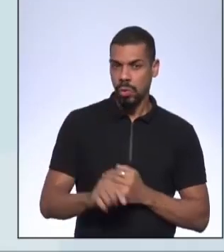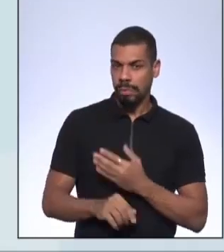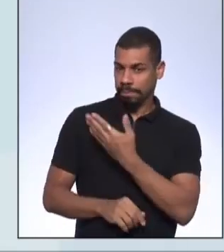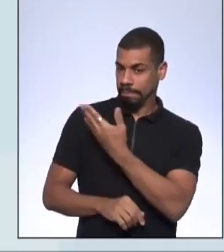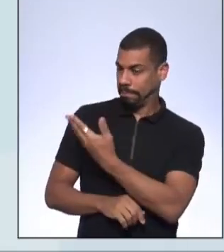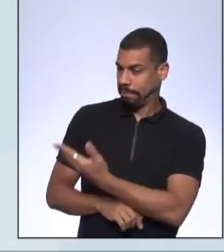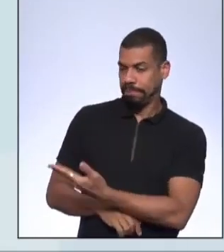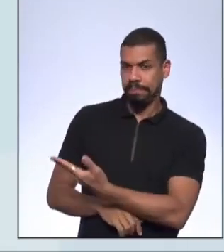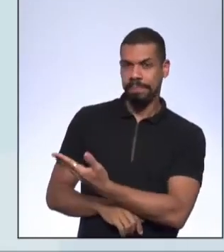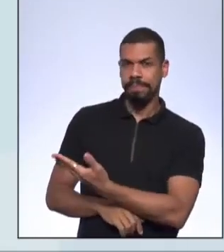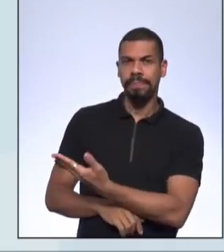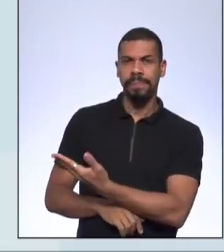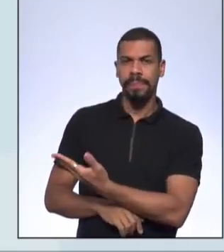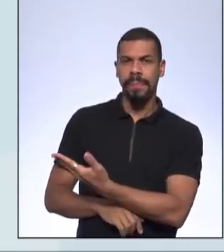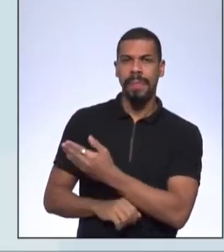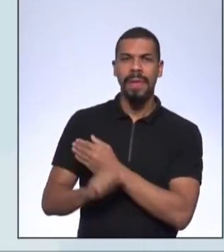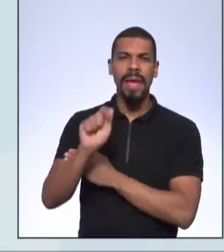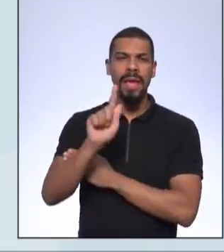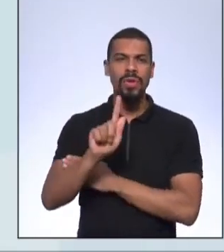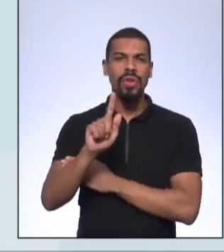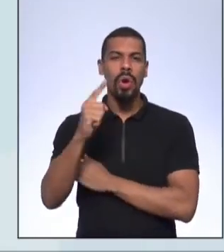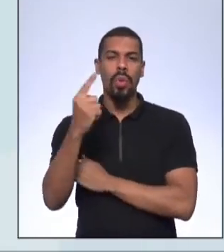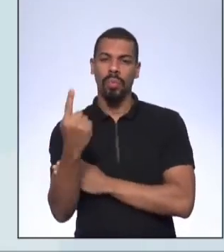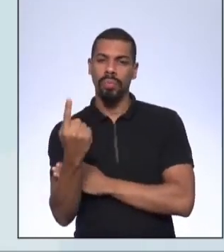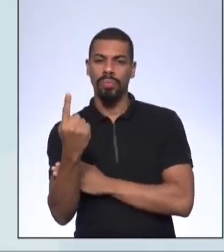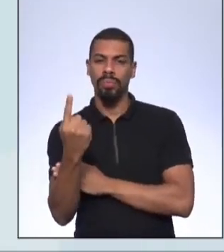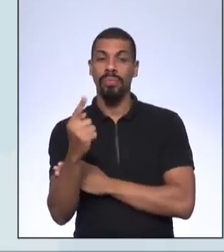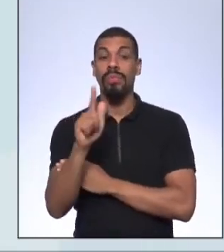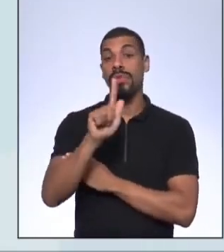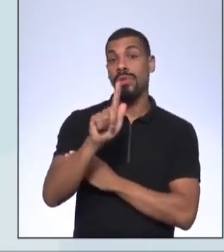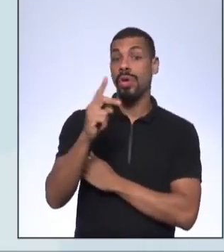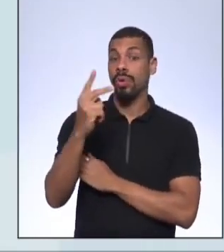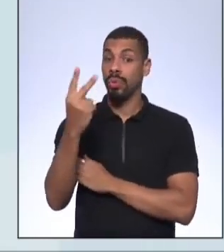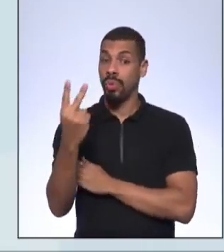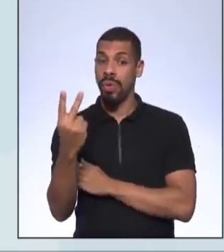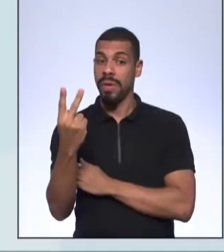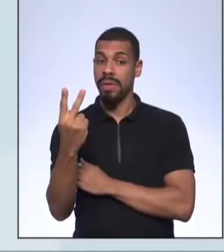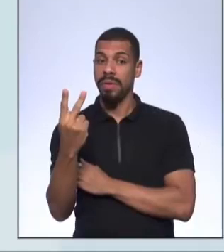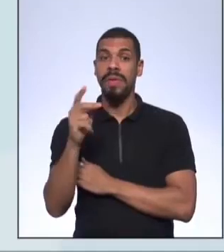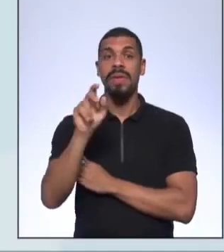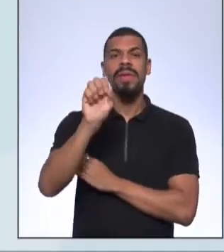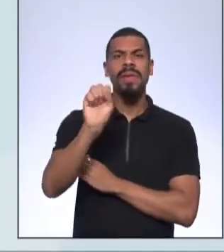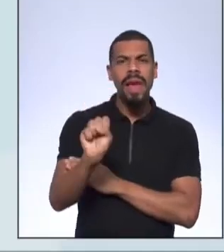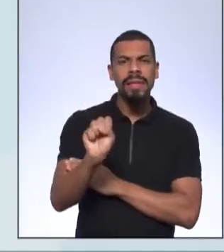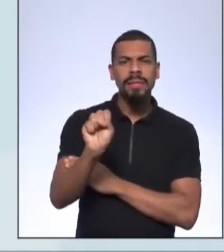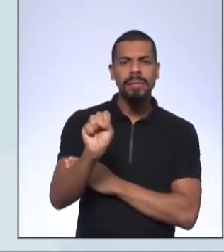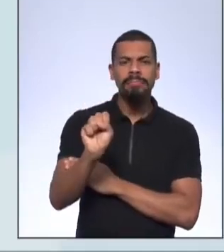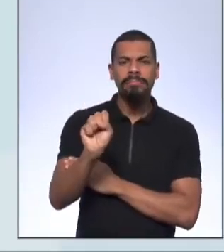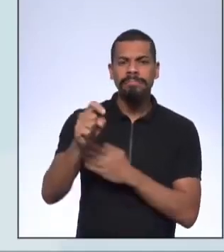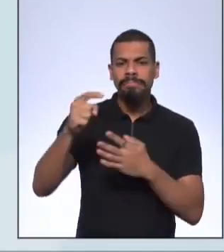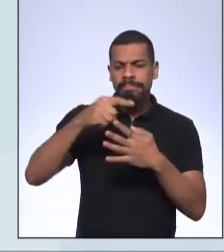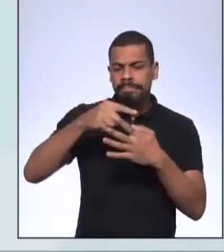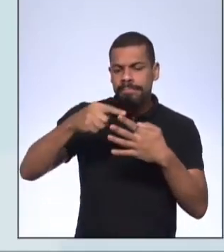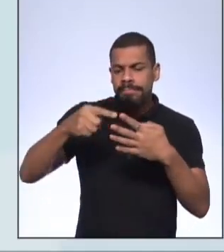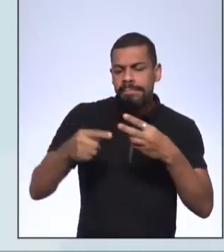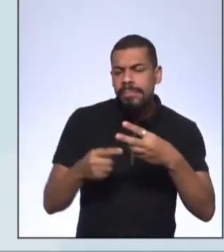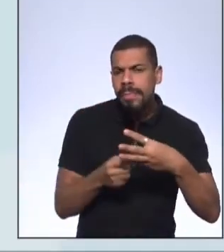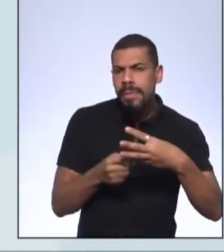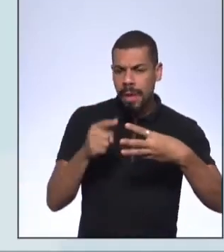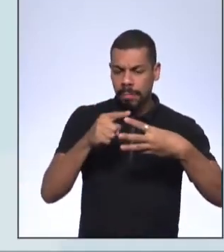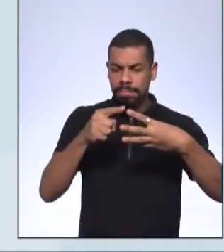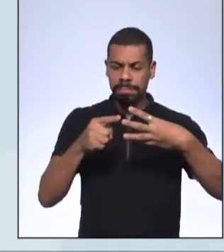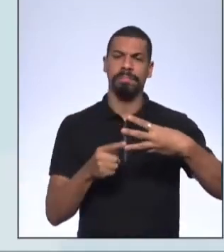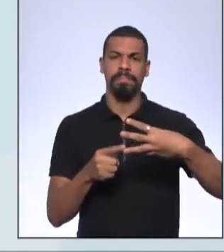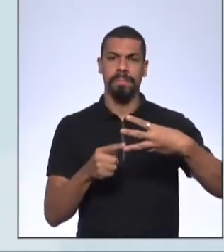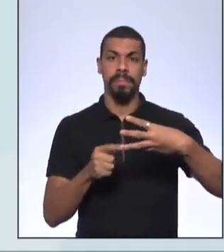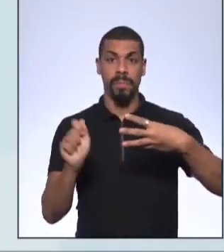ser dividido em G1, S e G2. O processo é contínuo, tá? Mas para a gente poder estudar ele um pouquinho melhor,